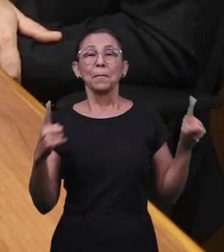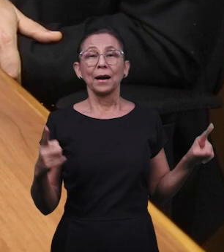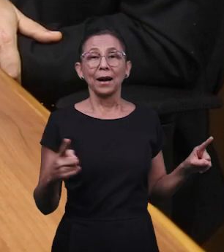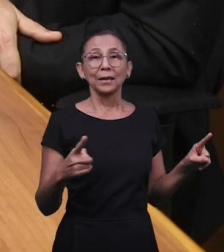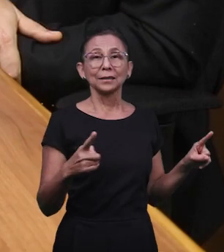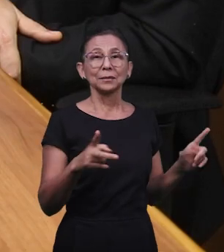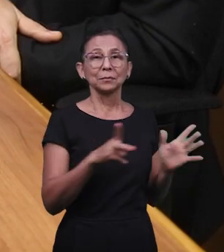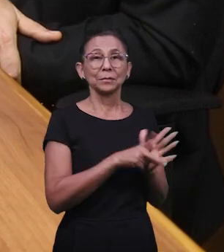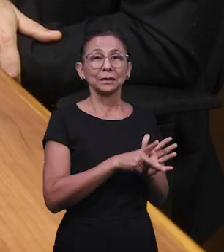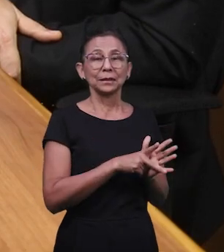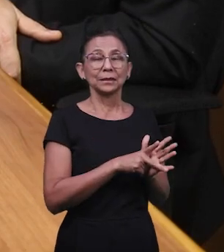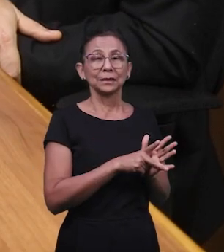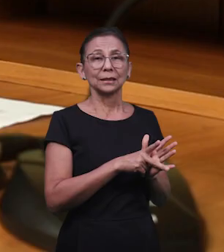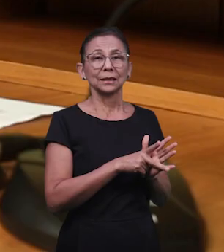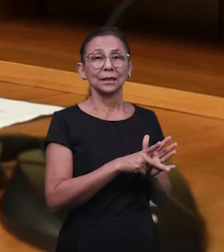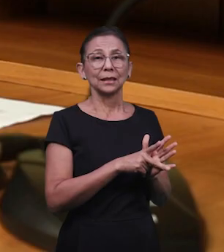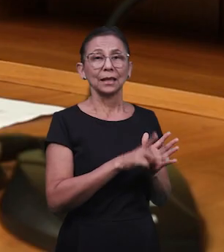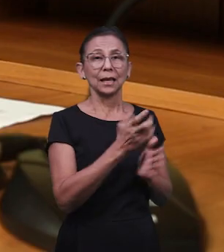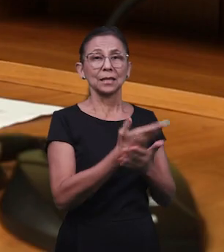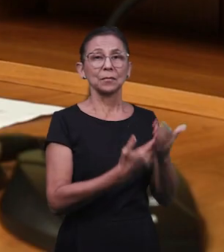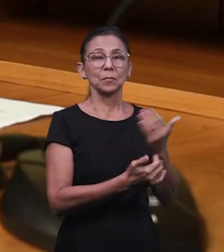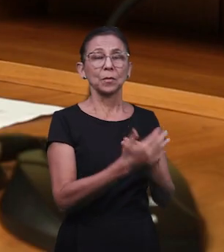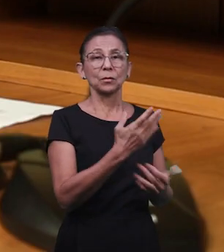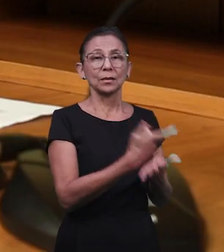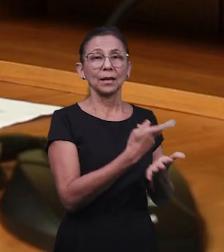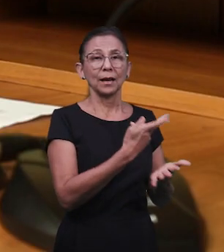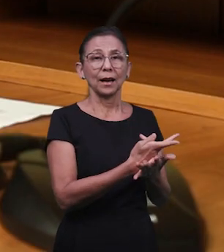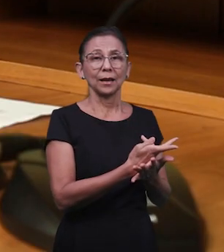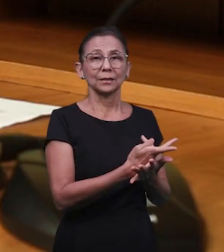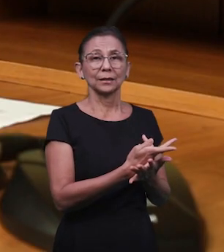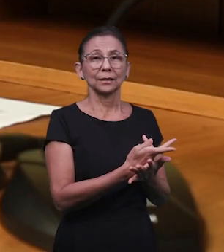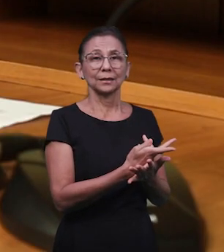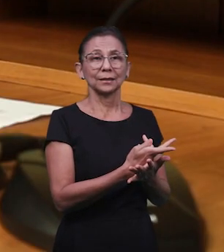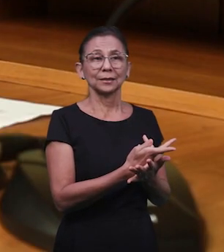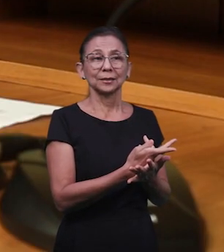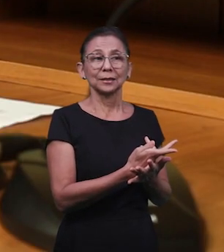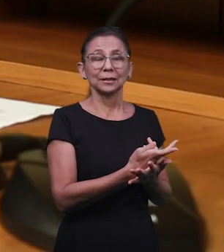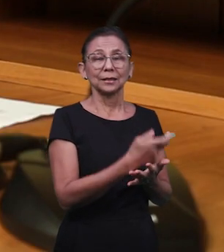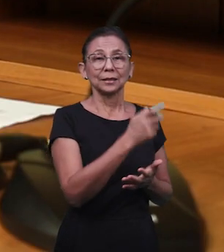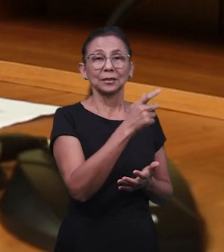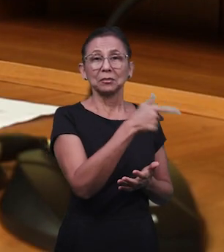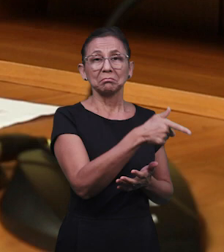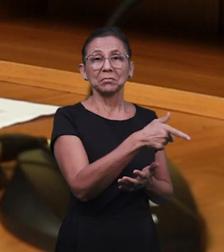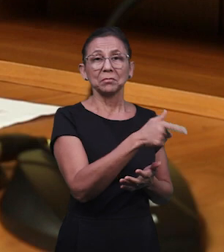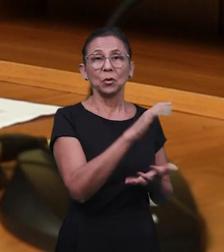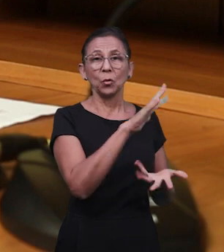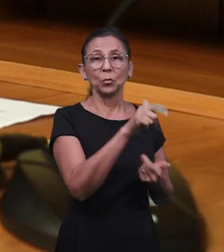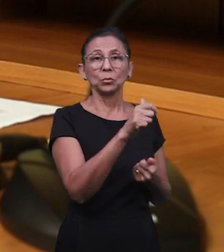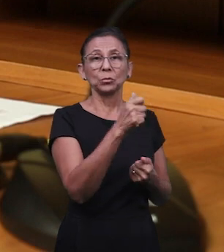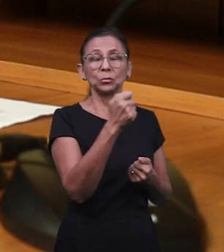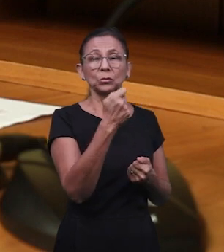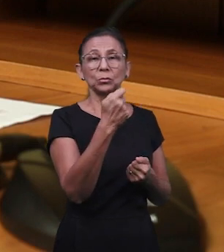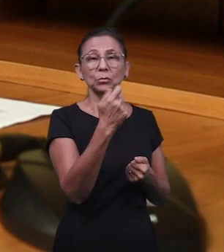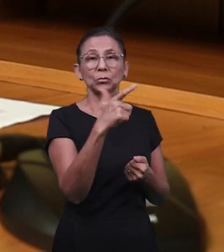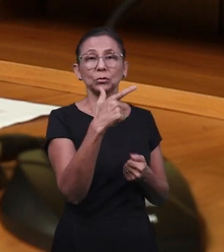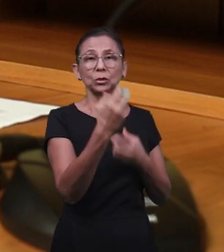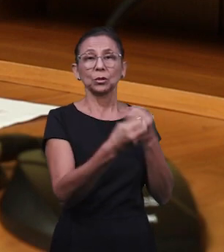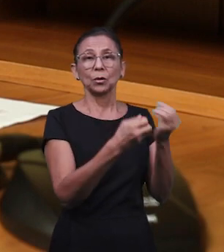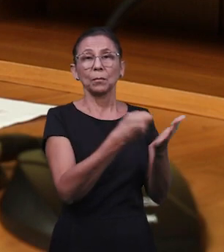para pagar por isso. E qualquer outro preço, a não ser Jesus, ia ser questionado.